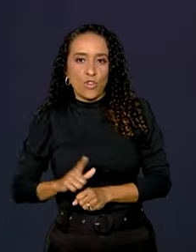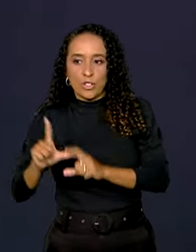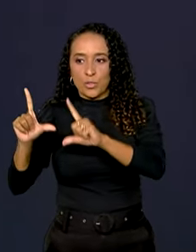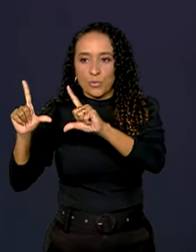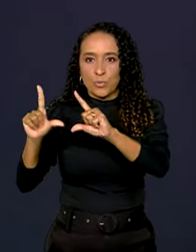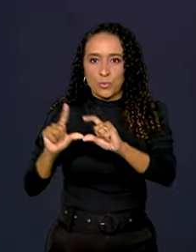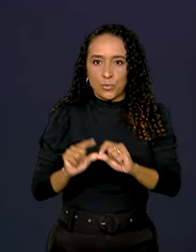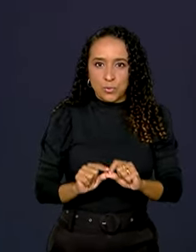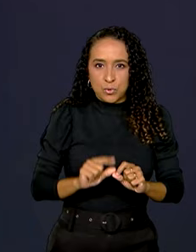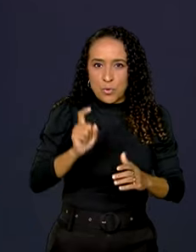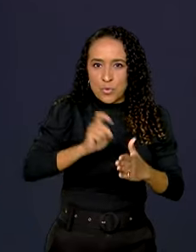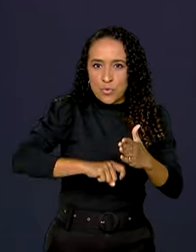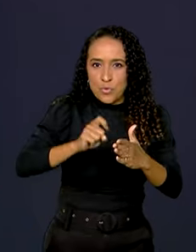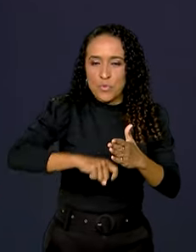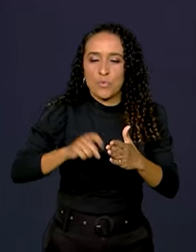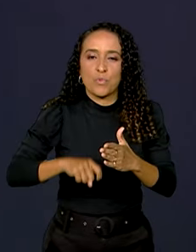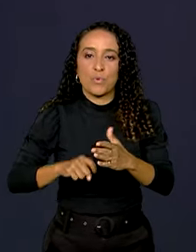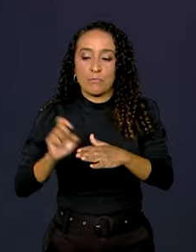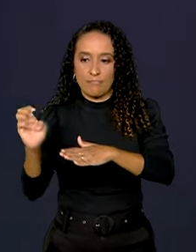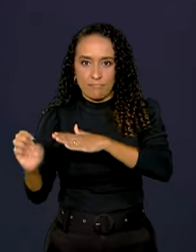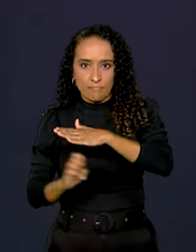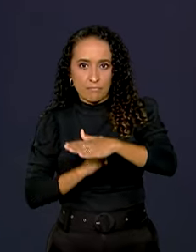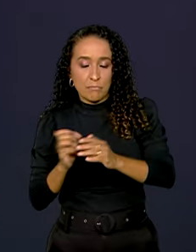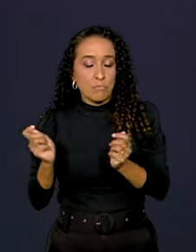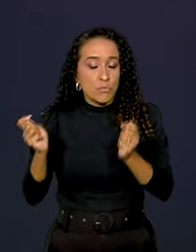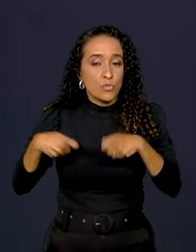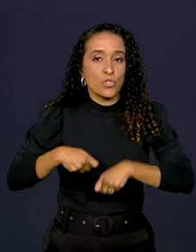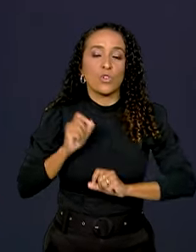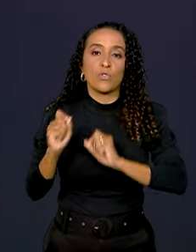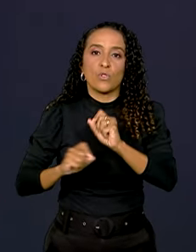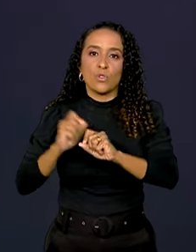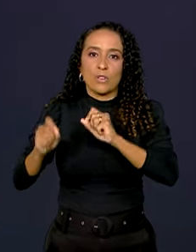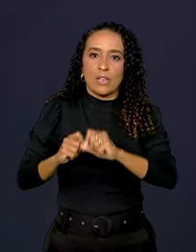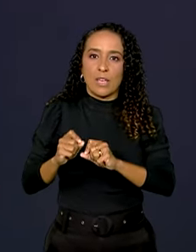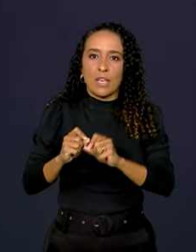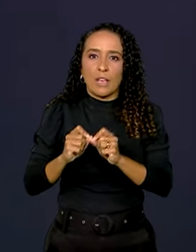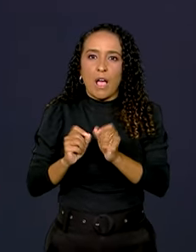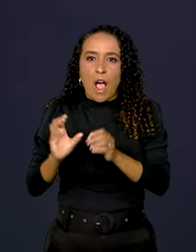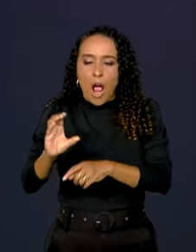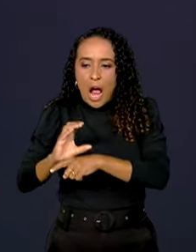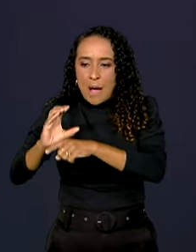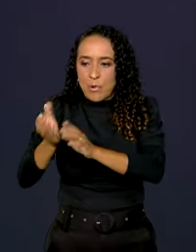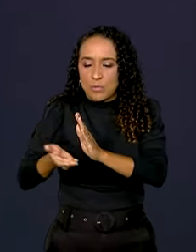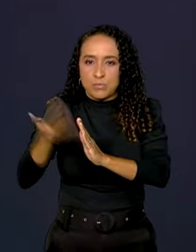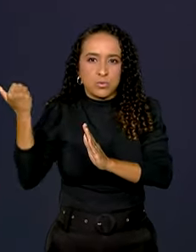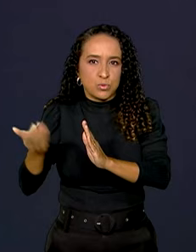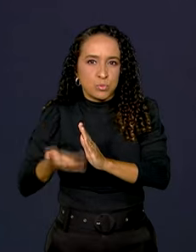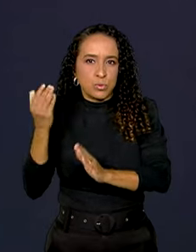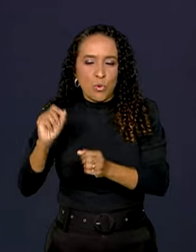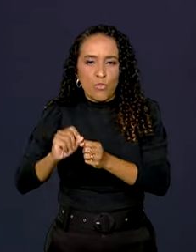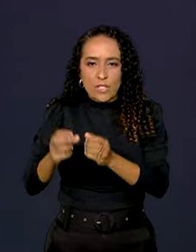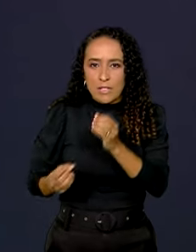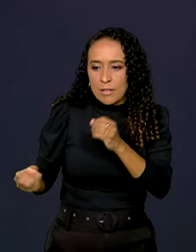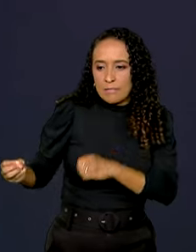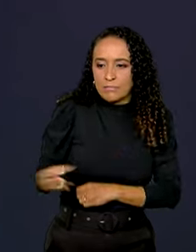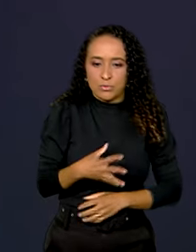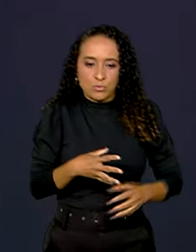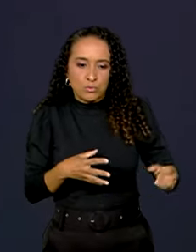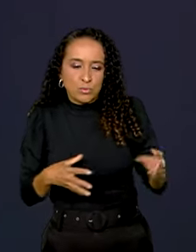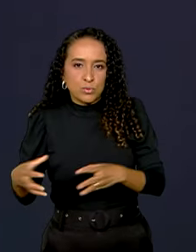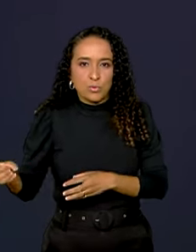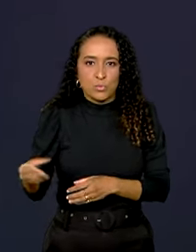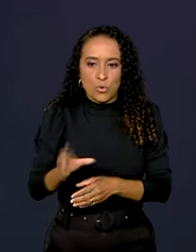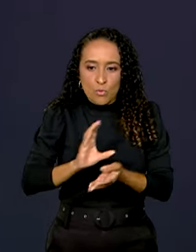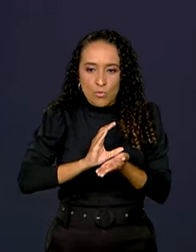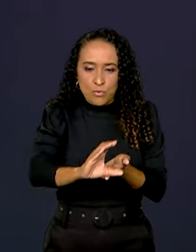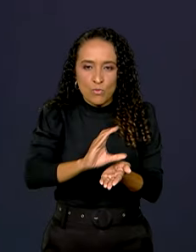carga tributária para as empresas poderem descarbonizar, poderem fazer inovação,